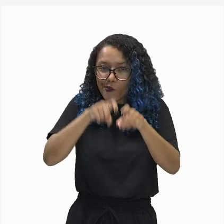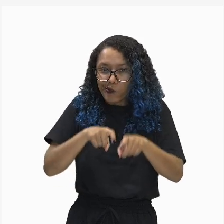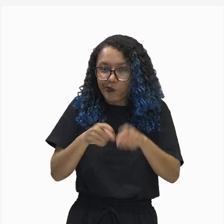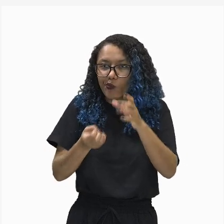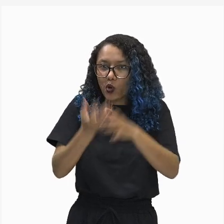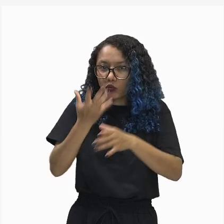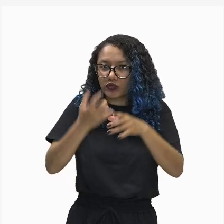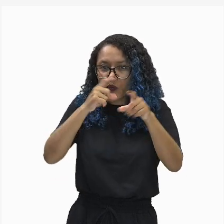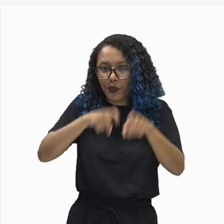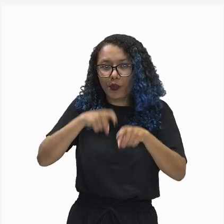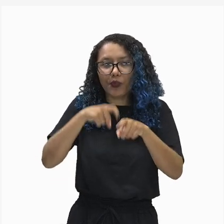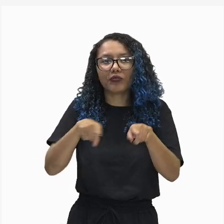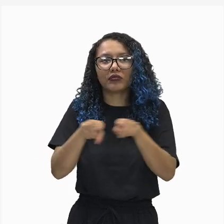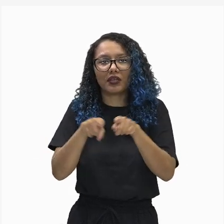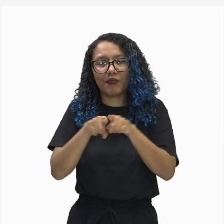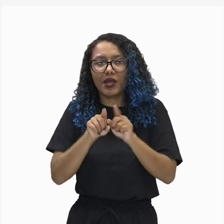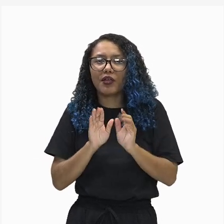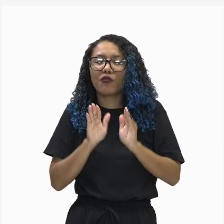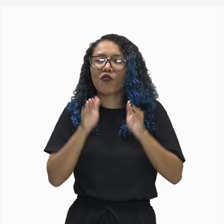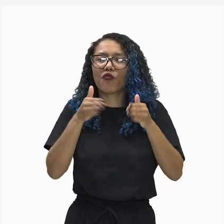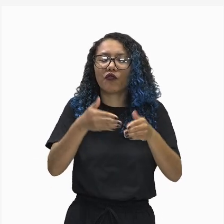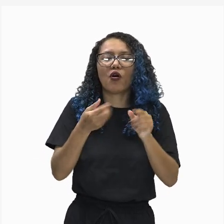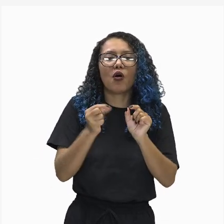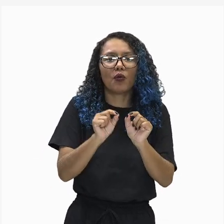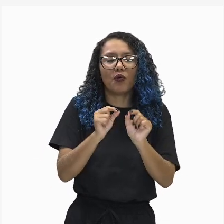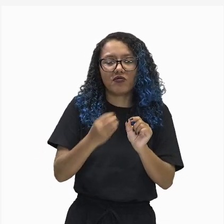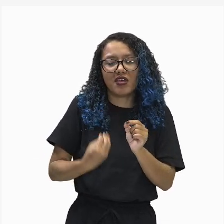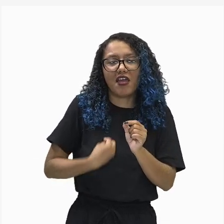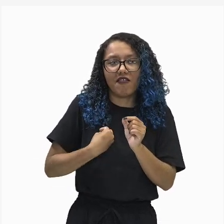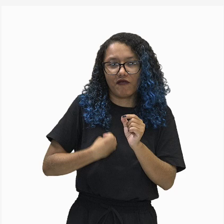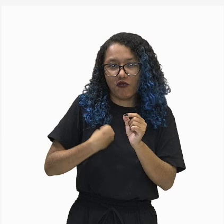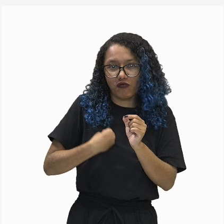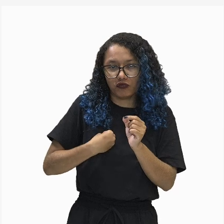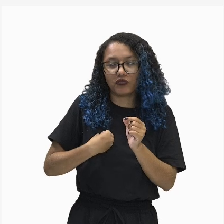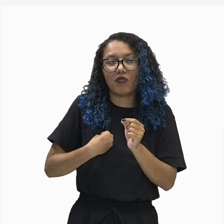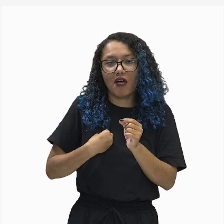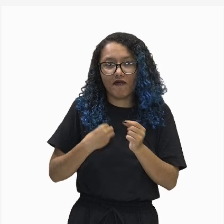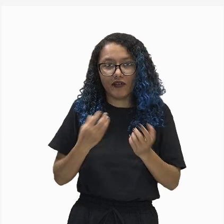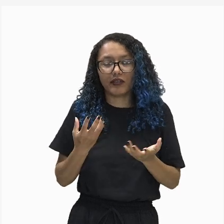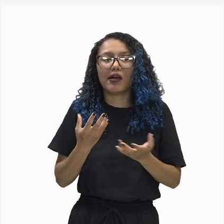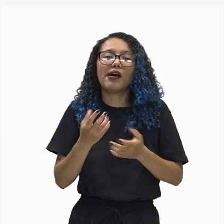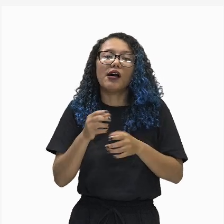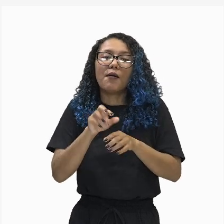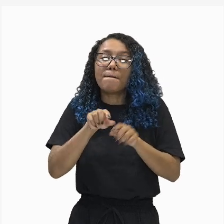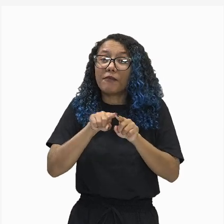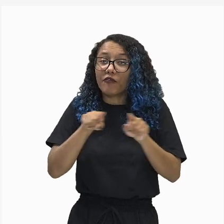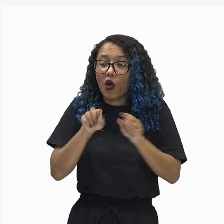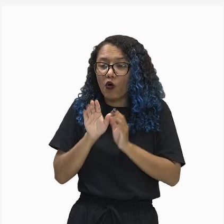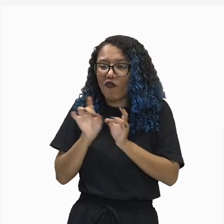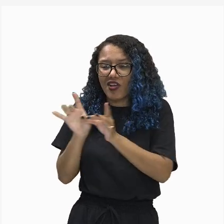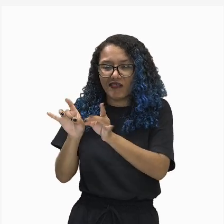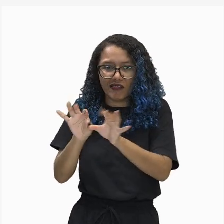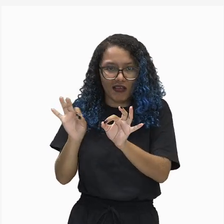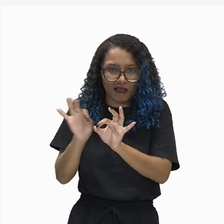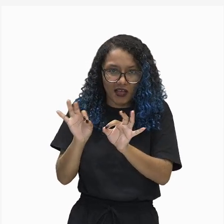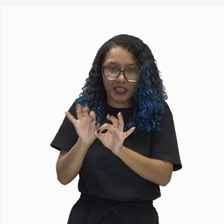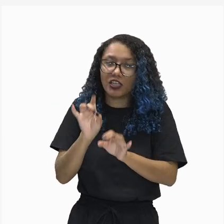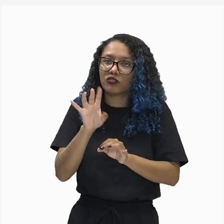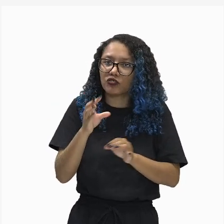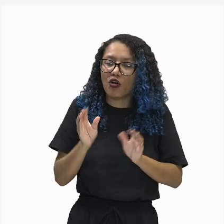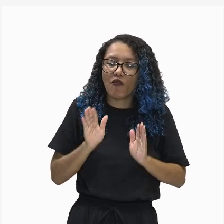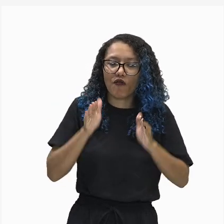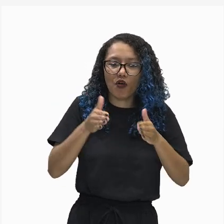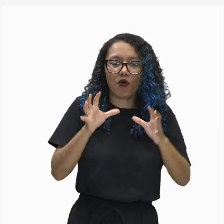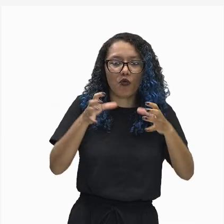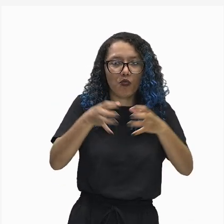e progressivamente deixou de visar então o quê? O mercado externo. E aí nós temos então, né,